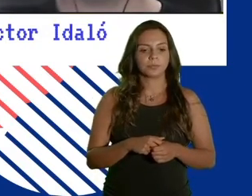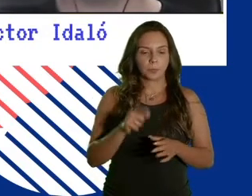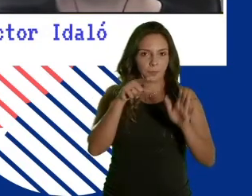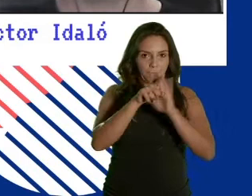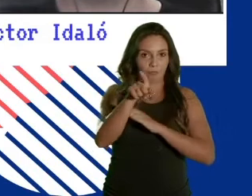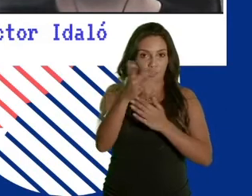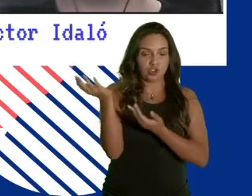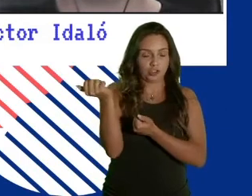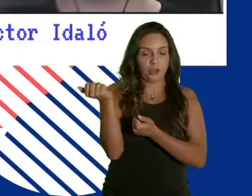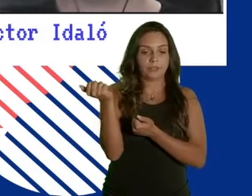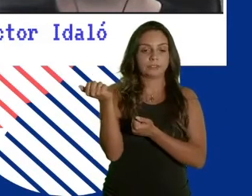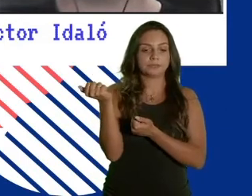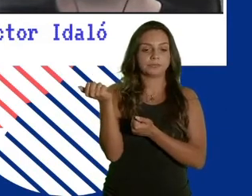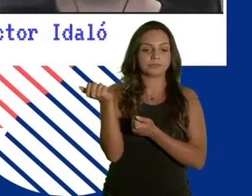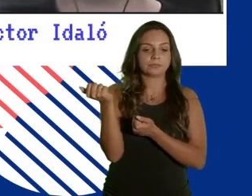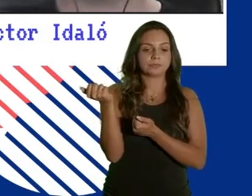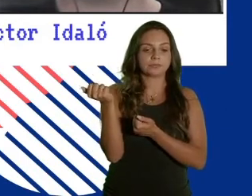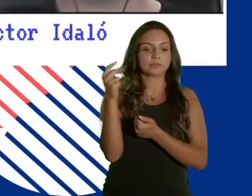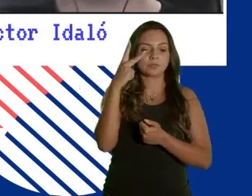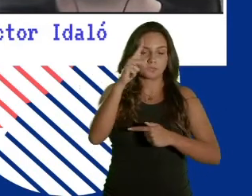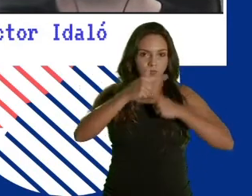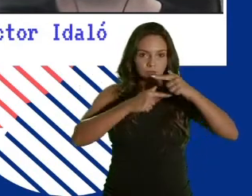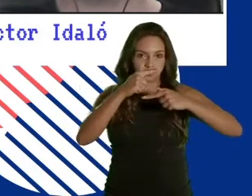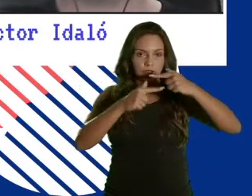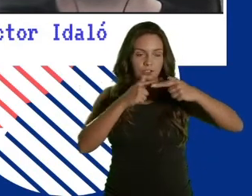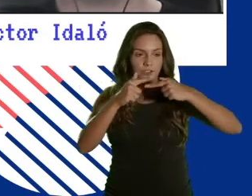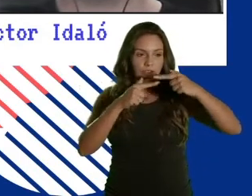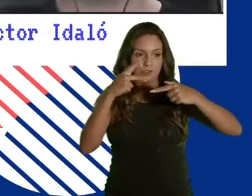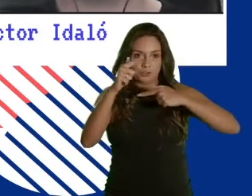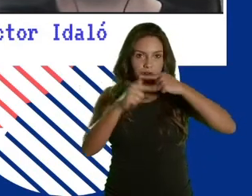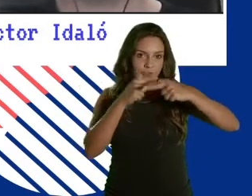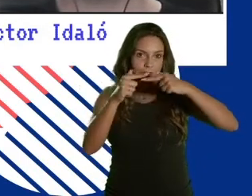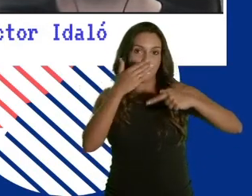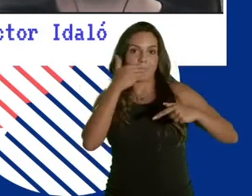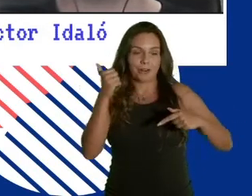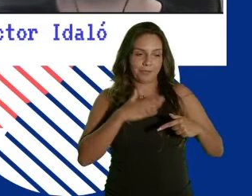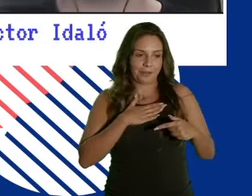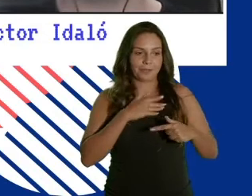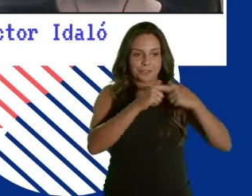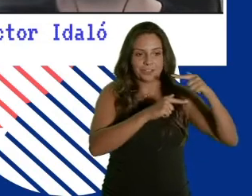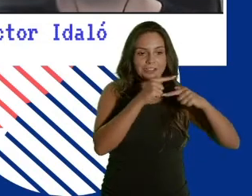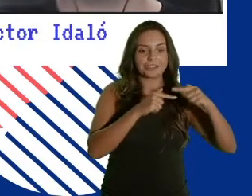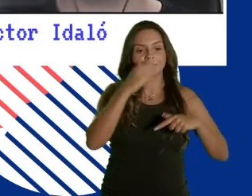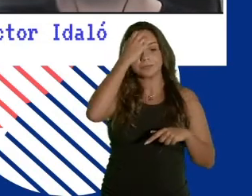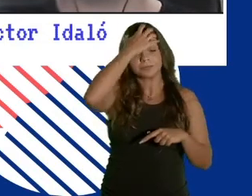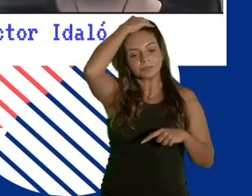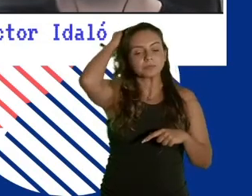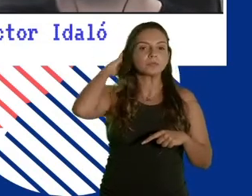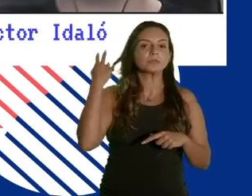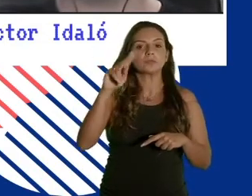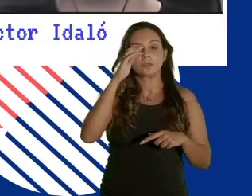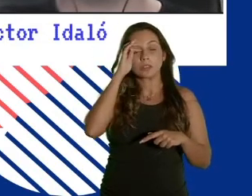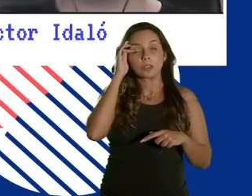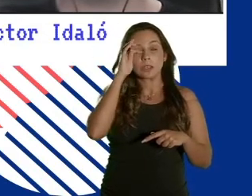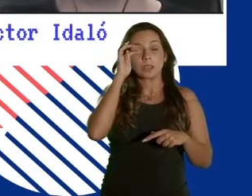rapaz muito jovem, sua geração tem uma vantagem em relação à minha geração e em relação à geração da Vilma, né? A sua geração é